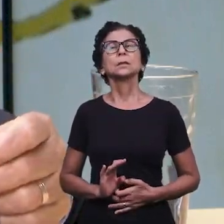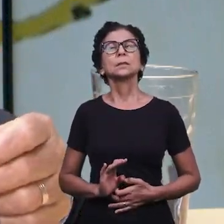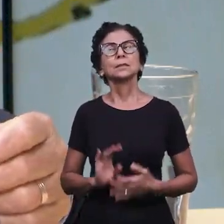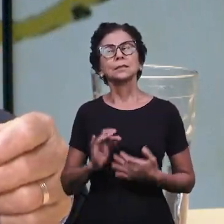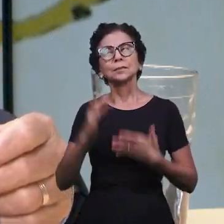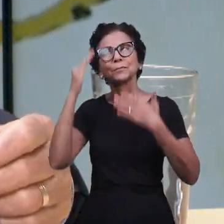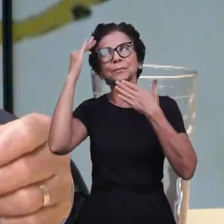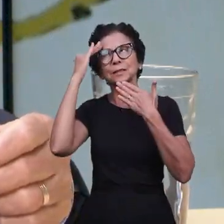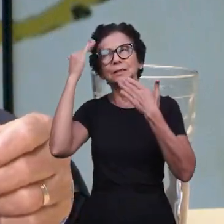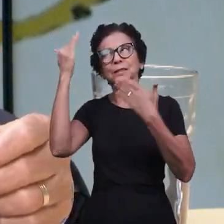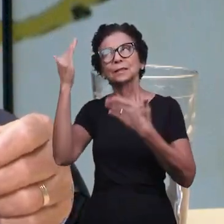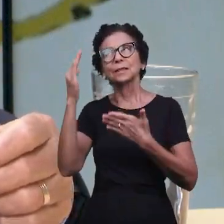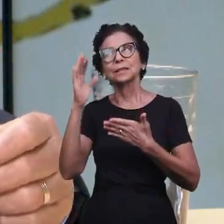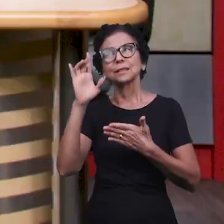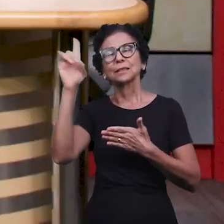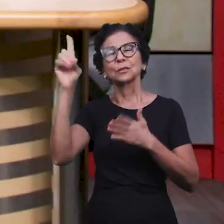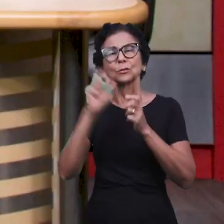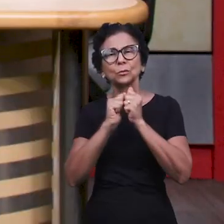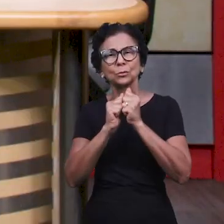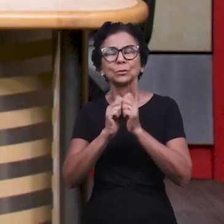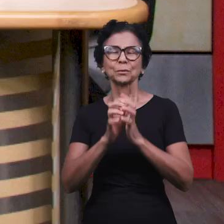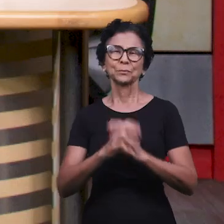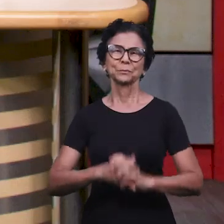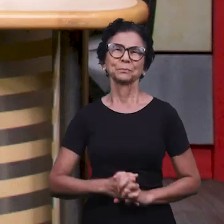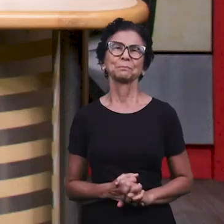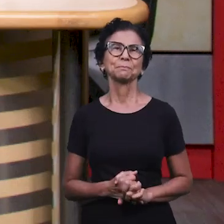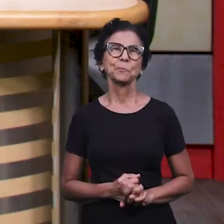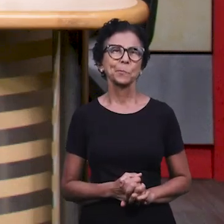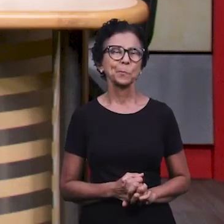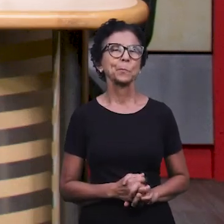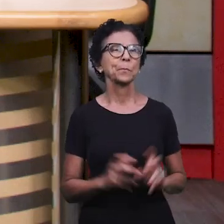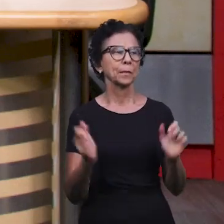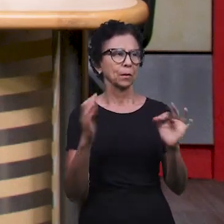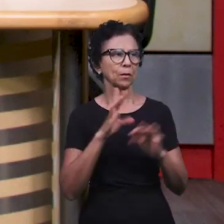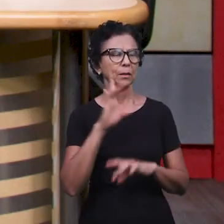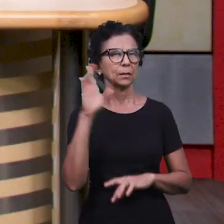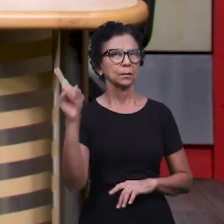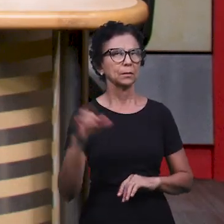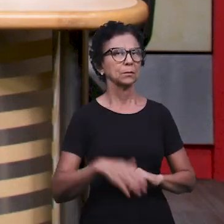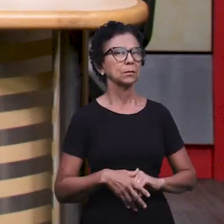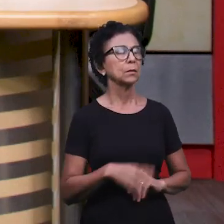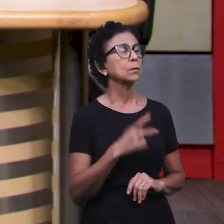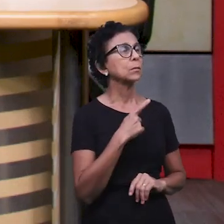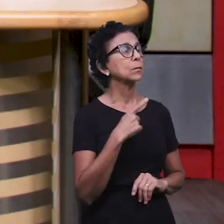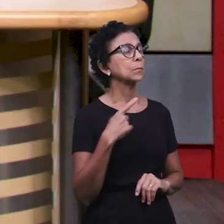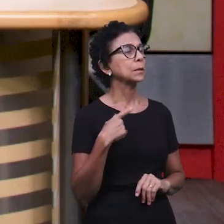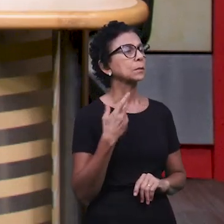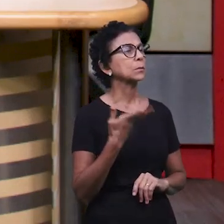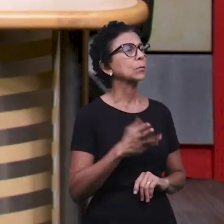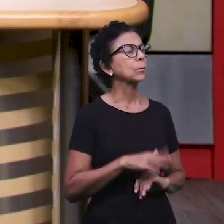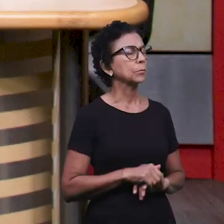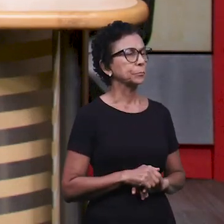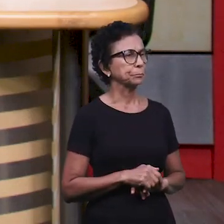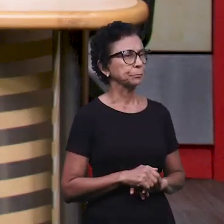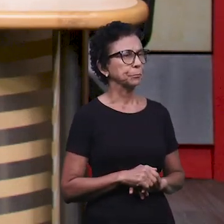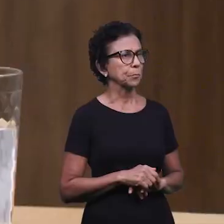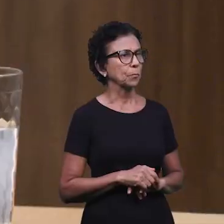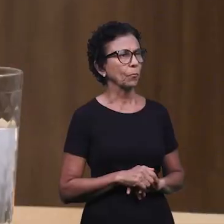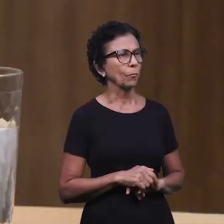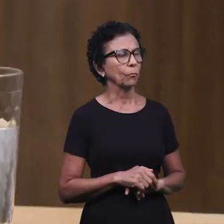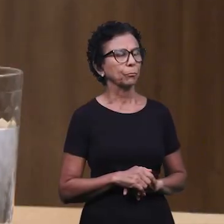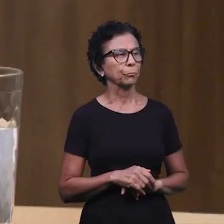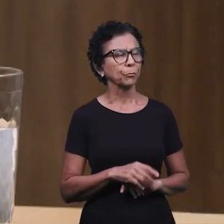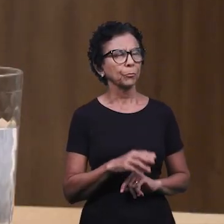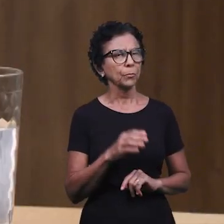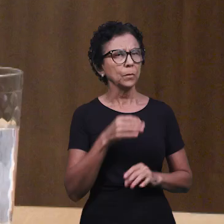nossa gratidão a Deus com esta ceia. Glória a Deus. Pastor Daniel Santana, do ponto de vista da repercussão nisso que o pastor Gilson colocou,